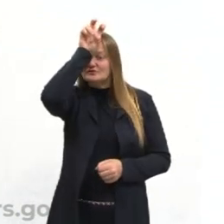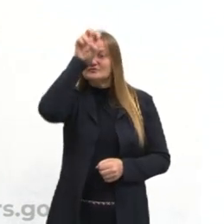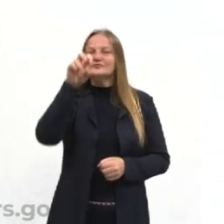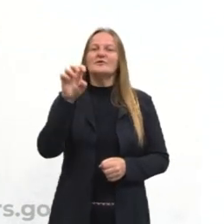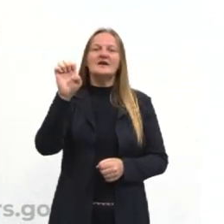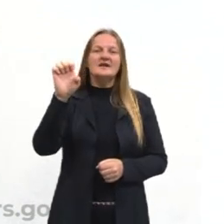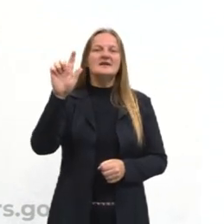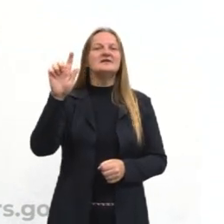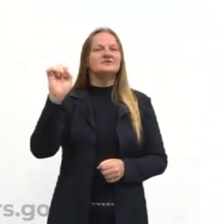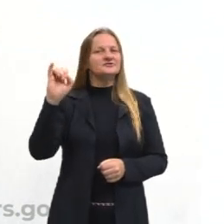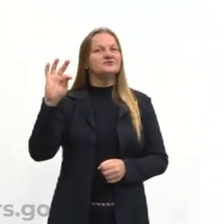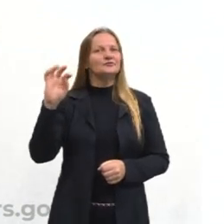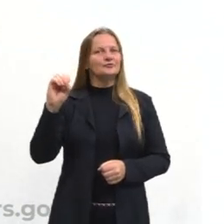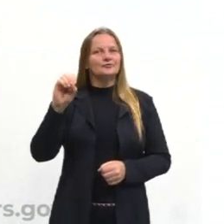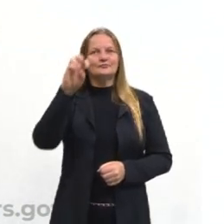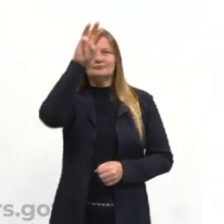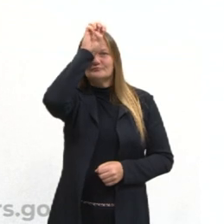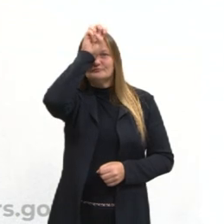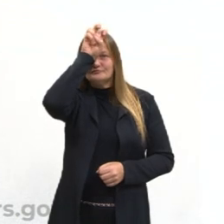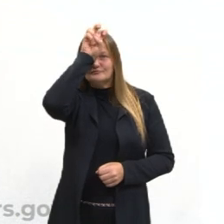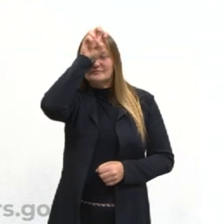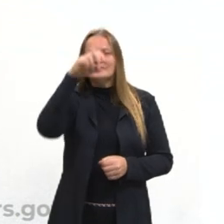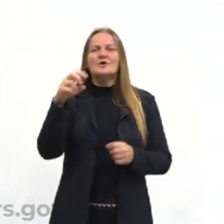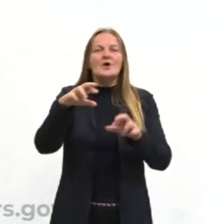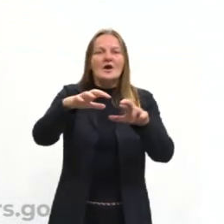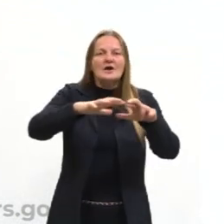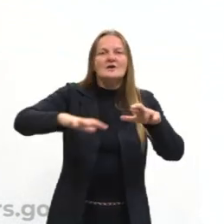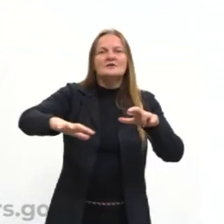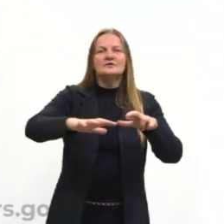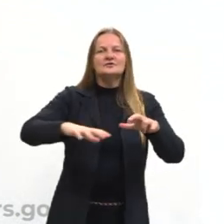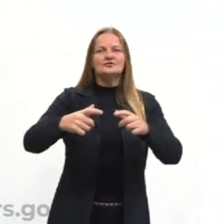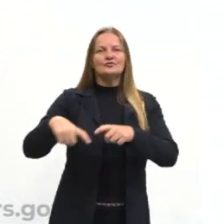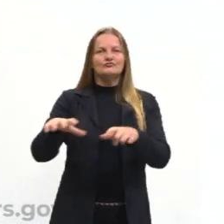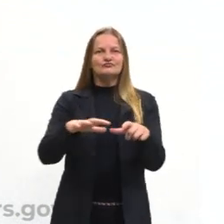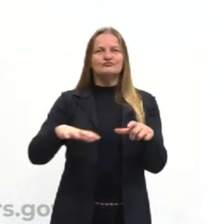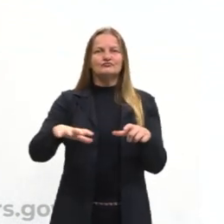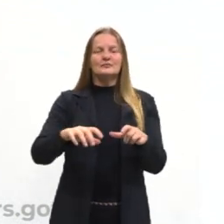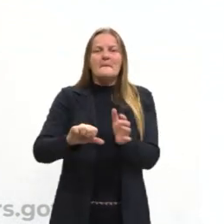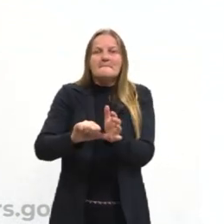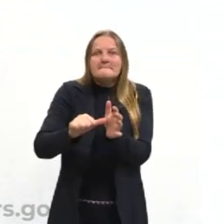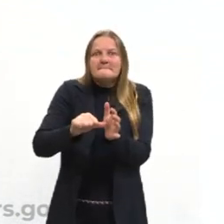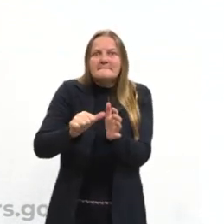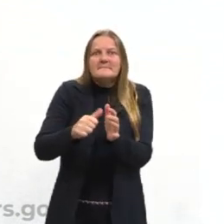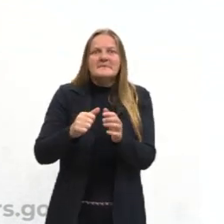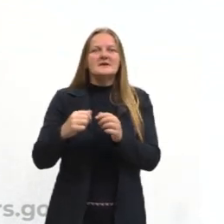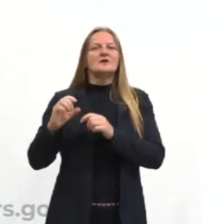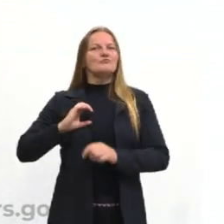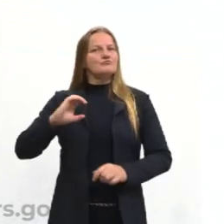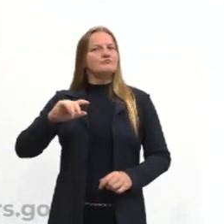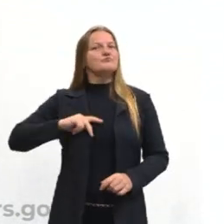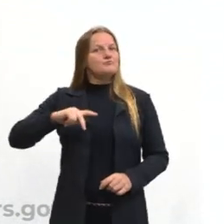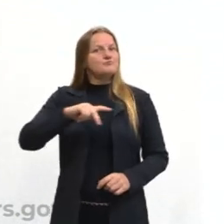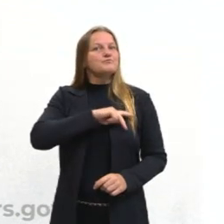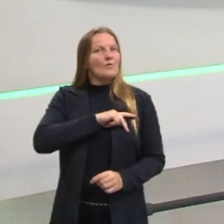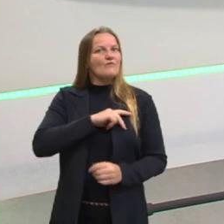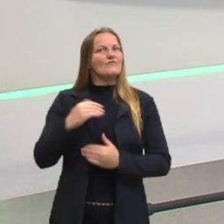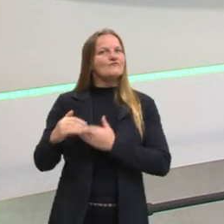é são duas regiões ali que consideramos as primeiras civilizações